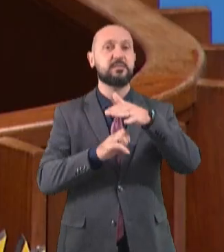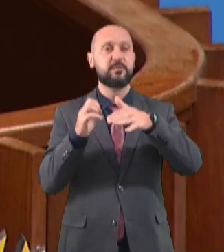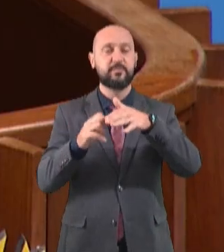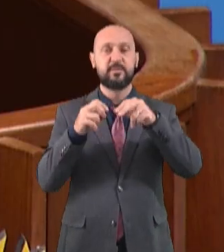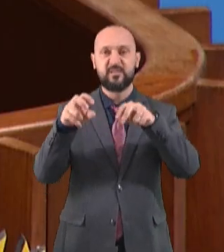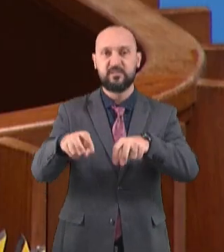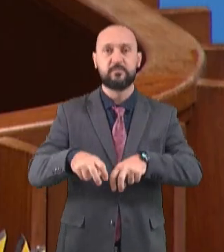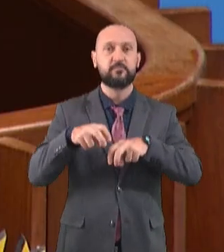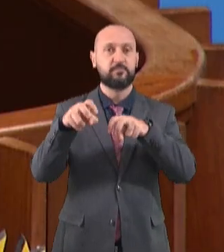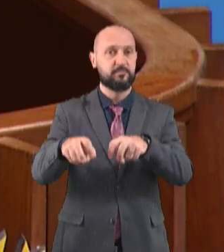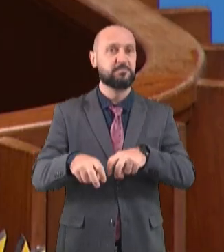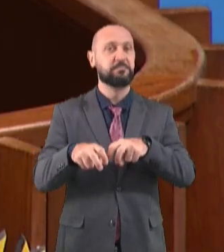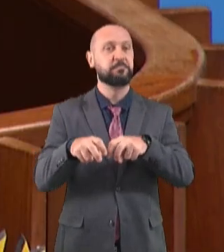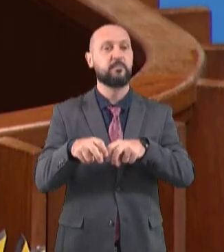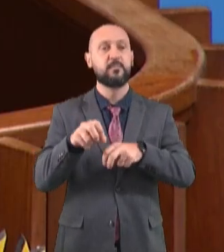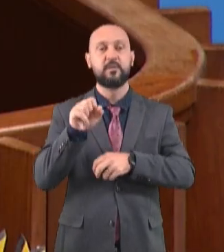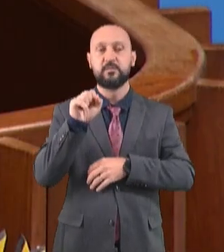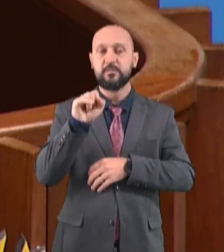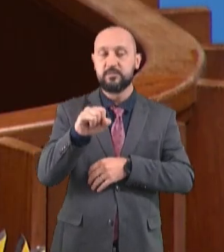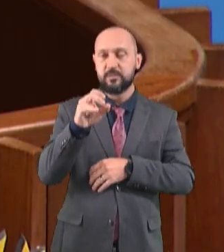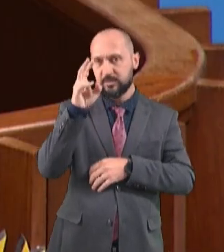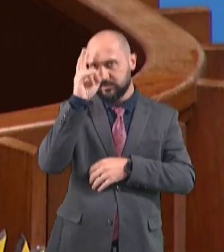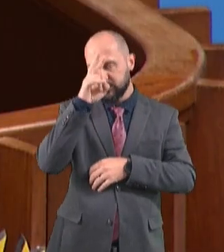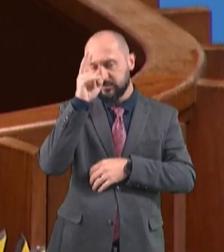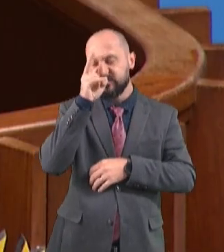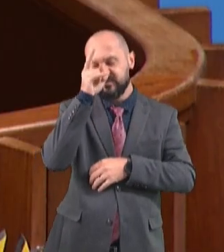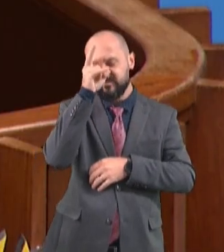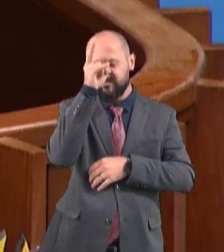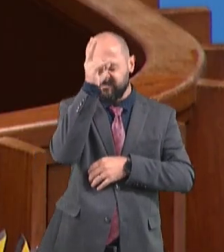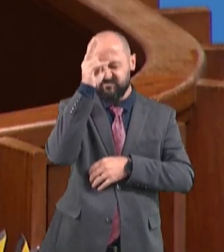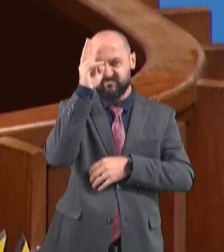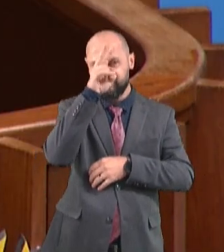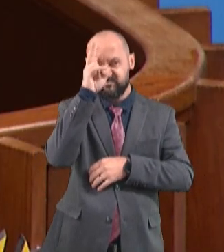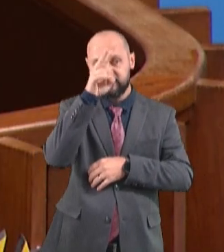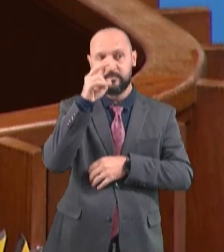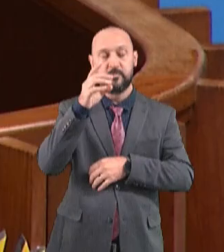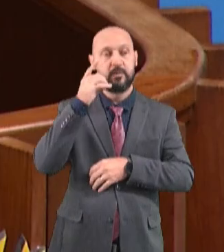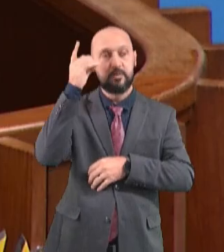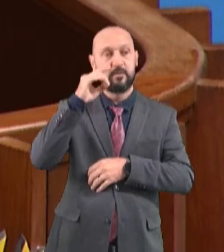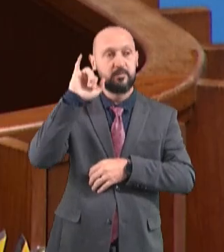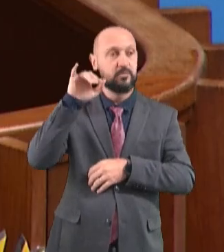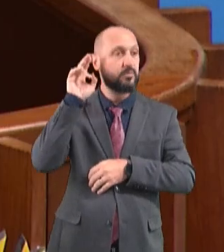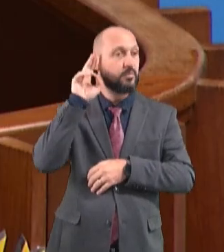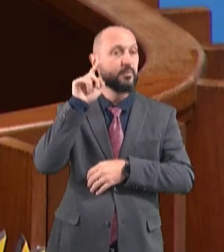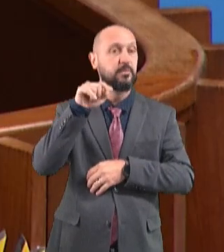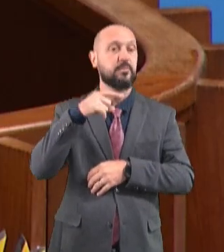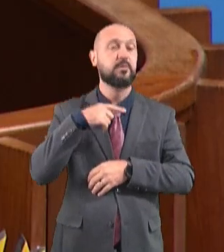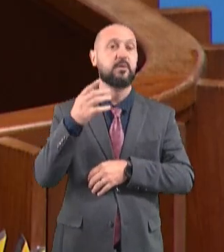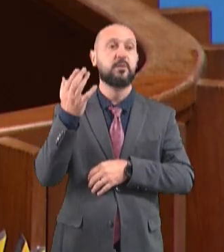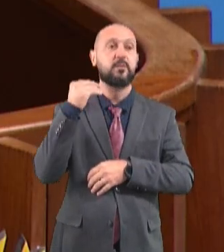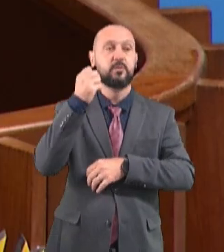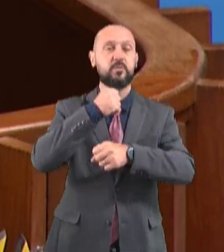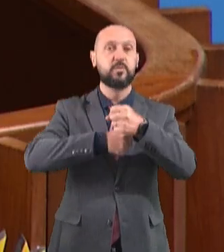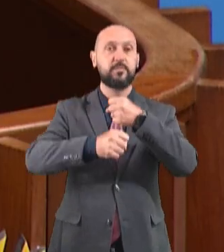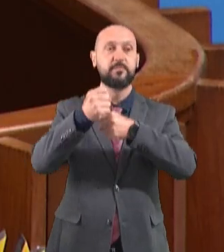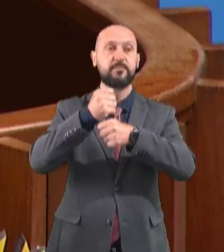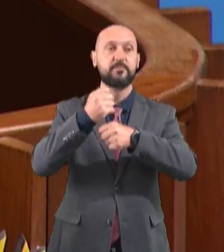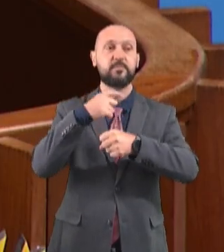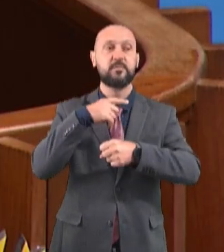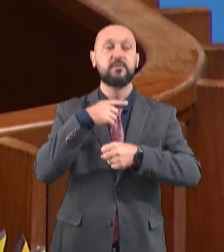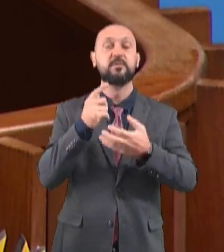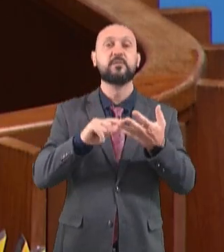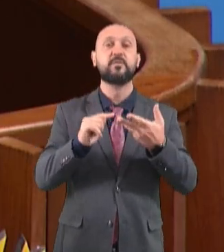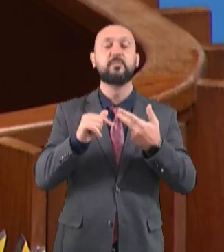do agro, se não se recorda o nosso nobre deputado João Henrique, no final do ano passado